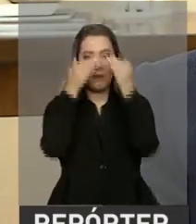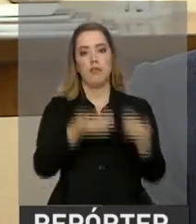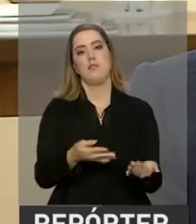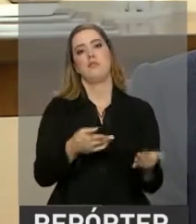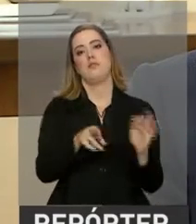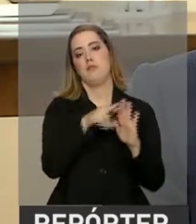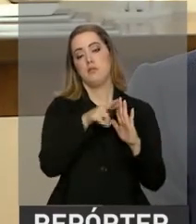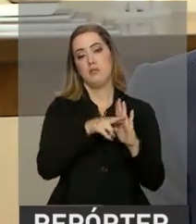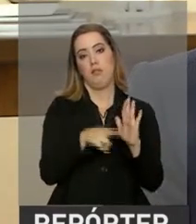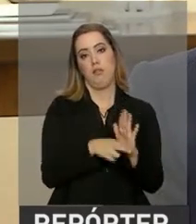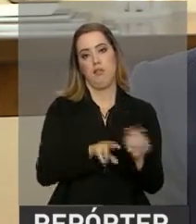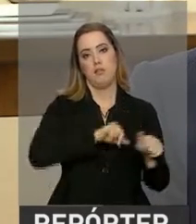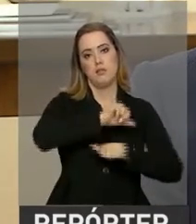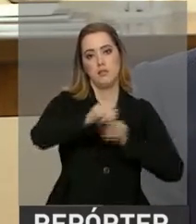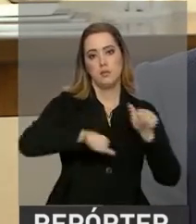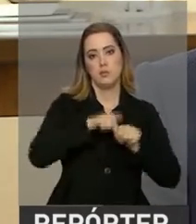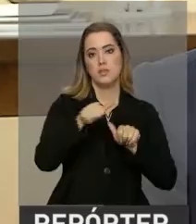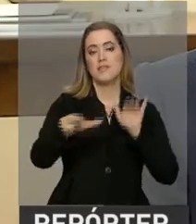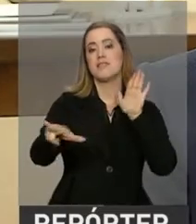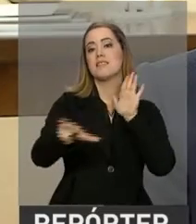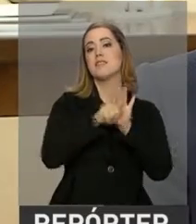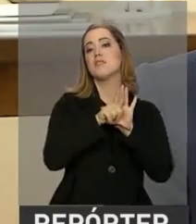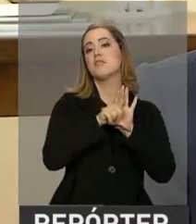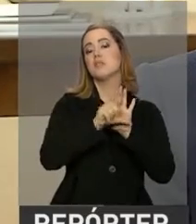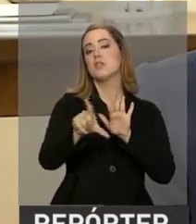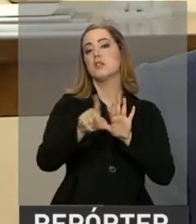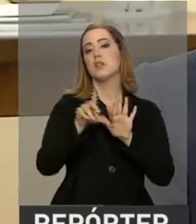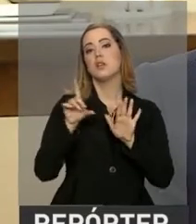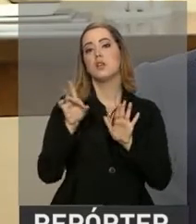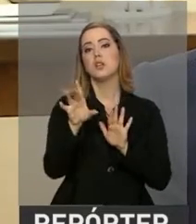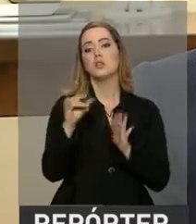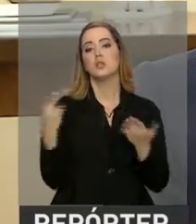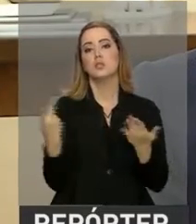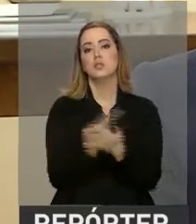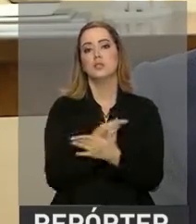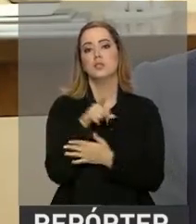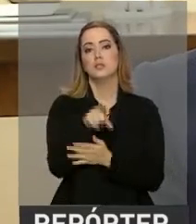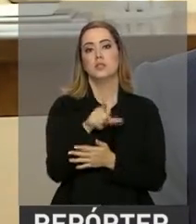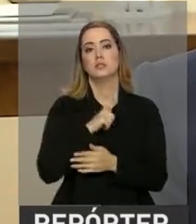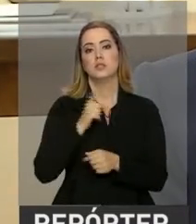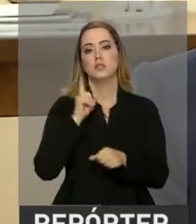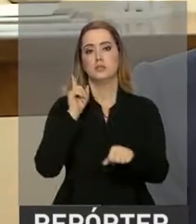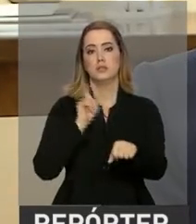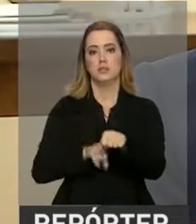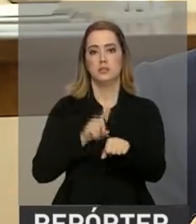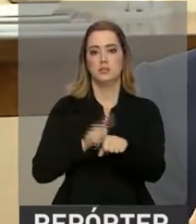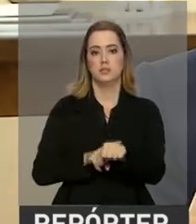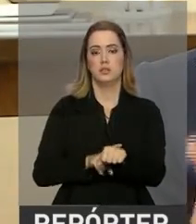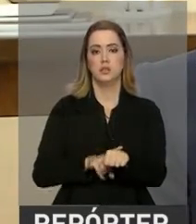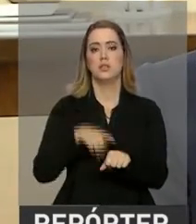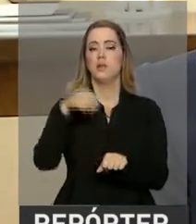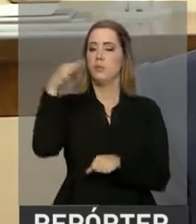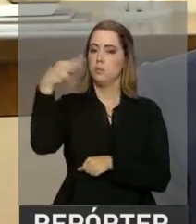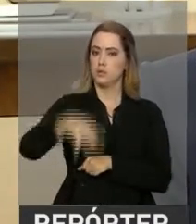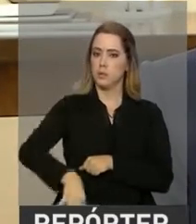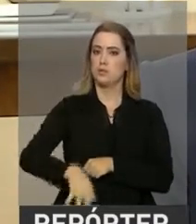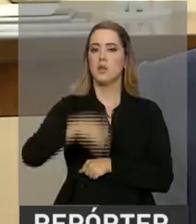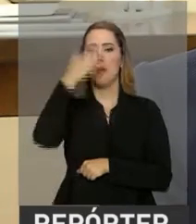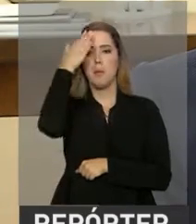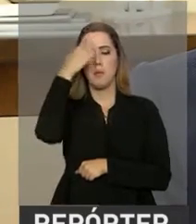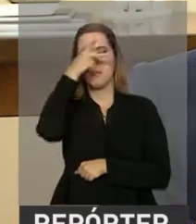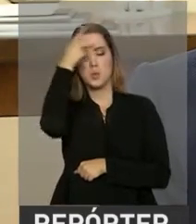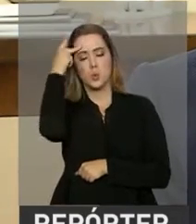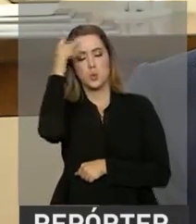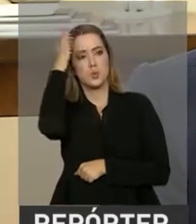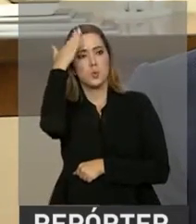das leis elas só serão feitas com o tempo suficiente para as pessoas se informarem as